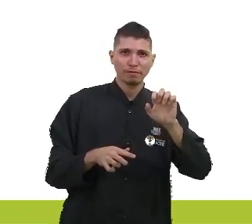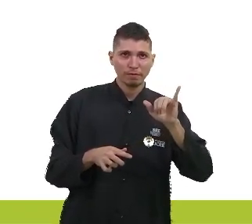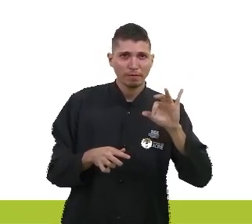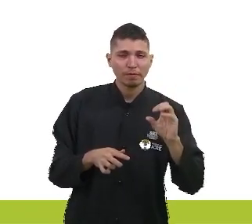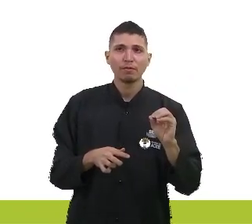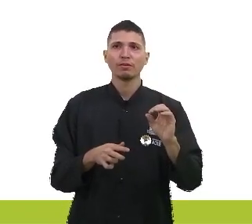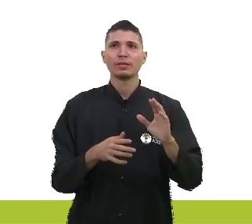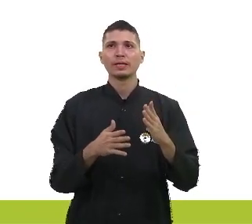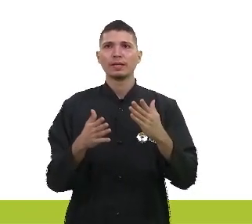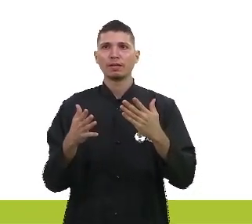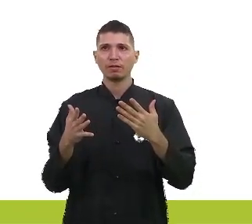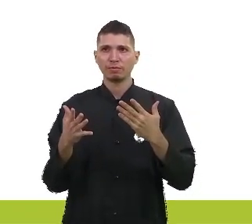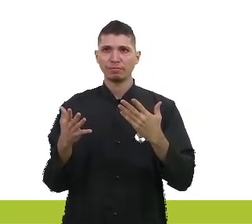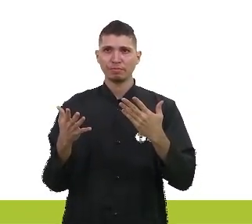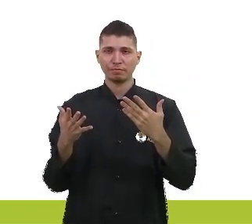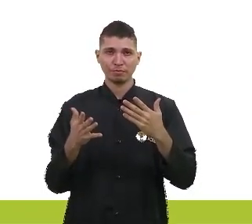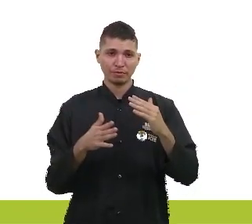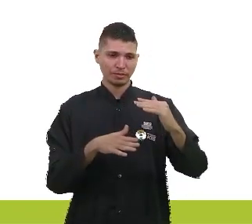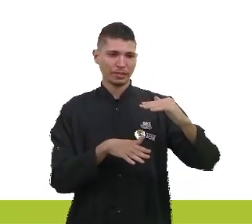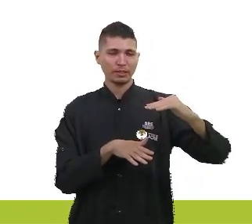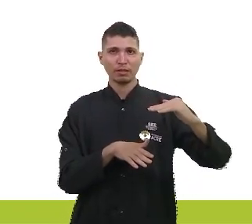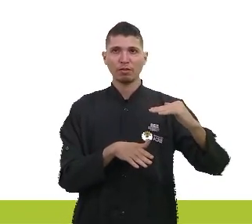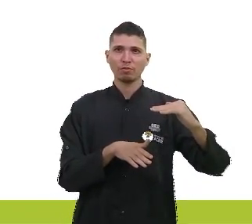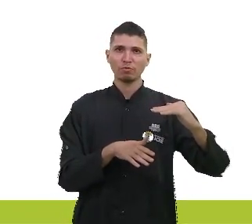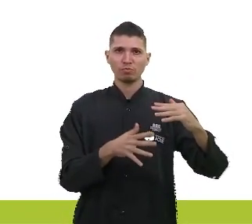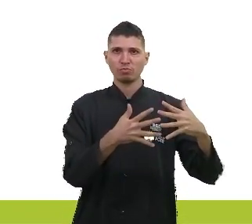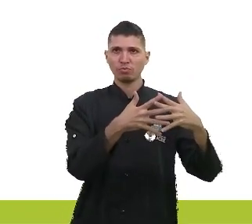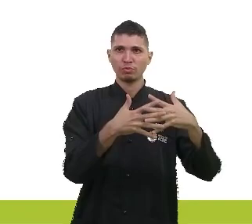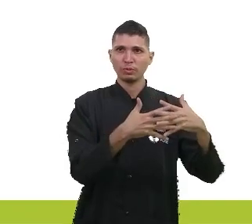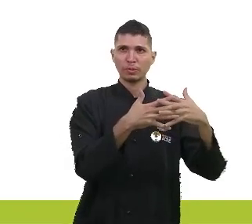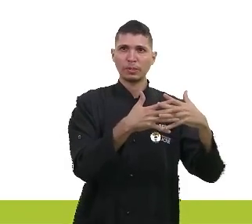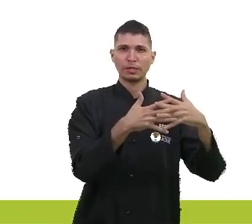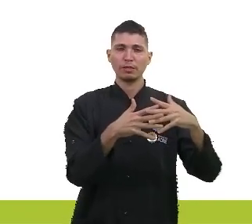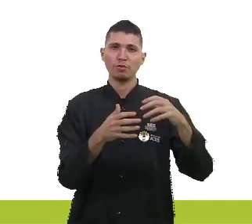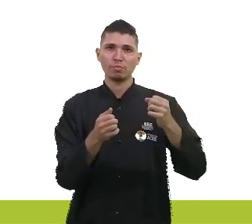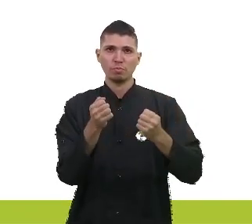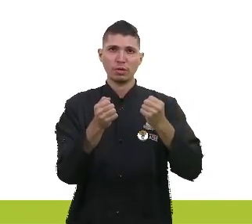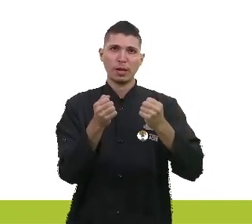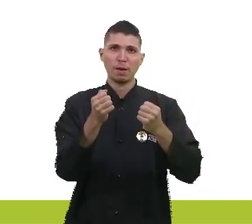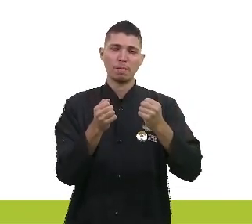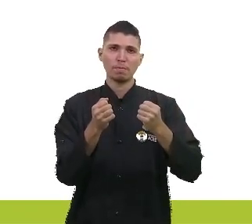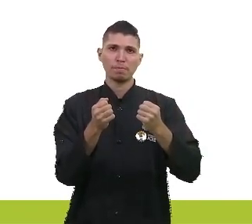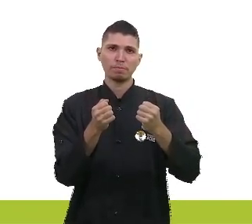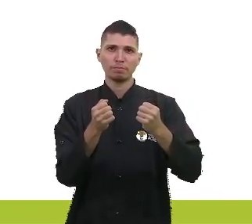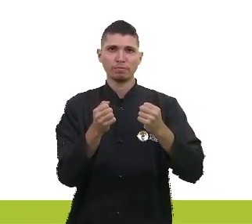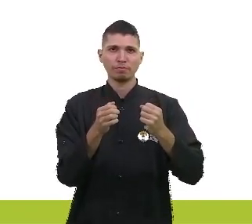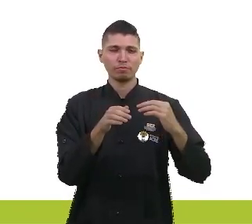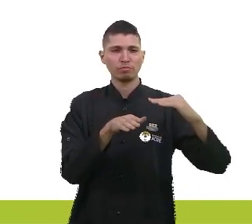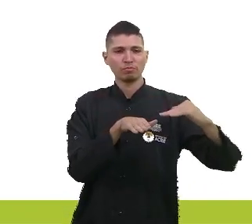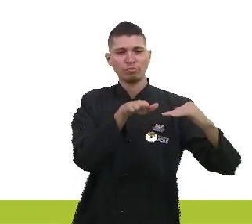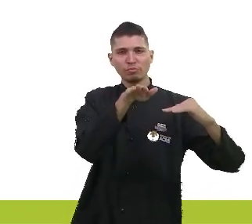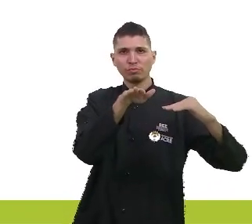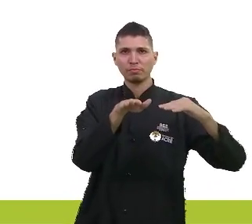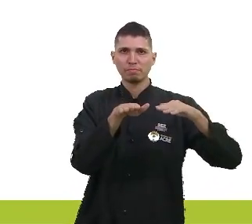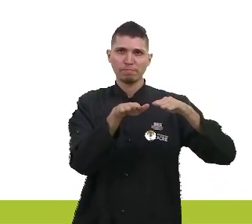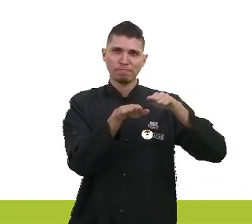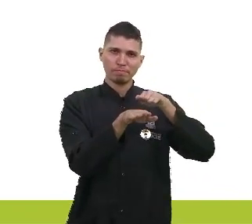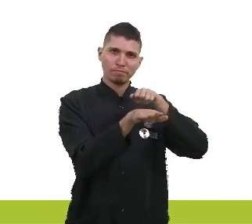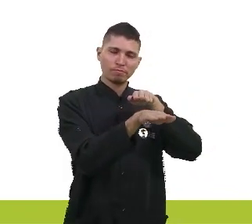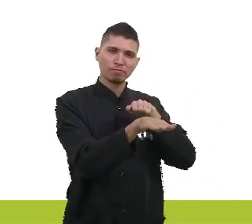uma caminhonete, né? Um carro de menor porte. Na segunda imagem, nós temos uma pedra com